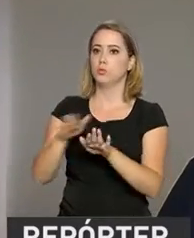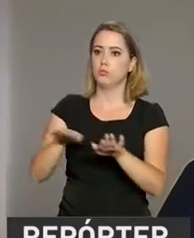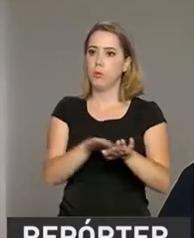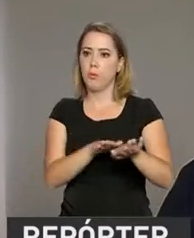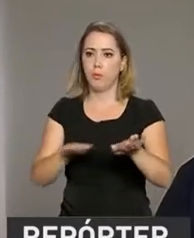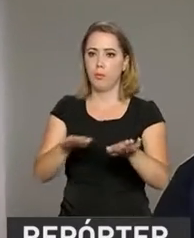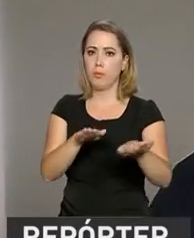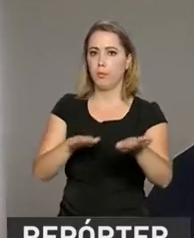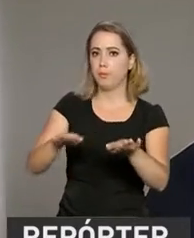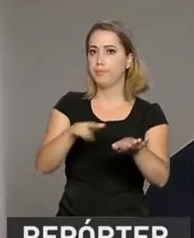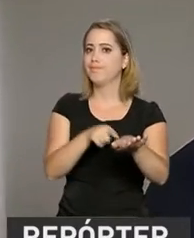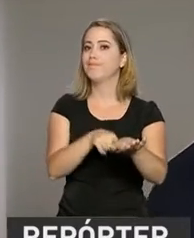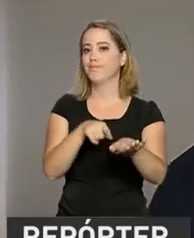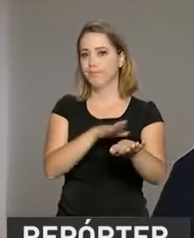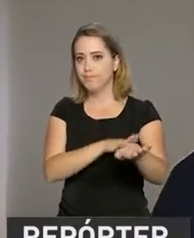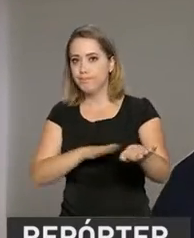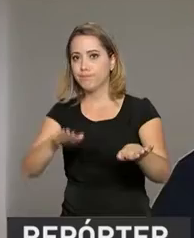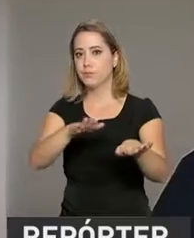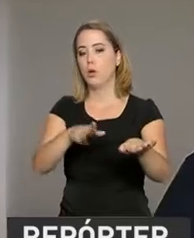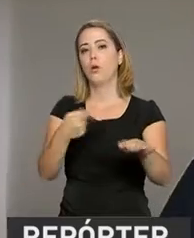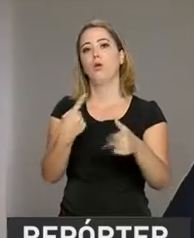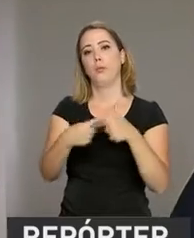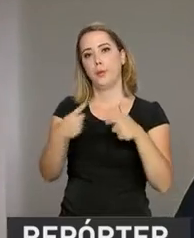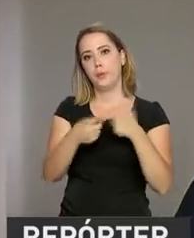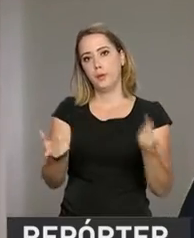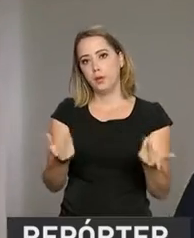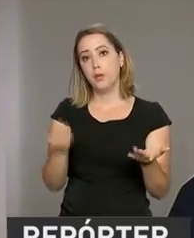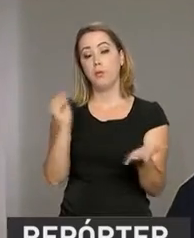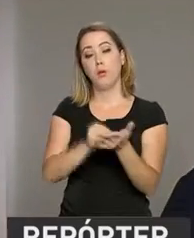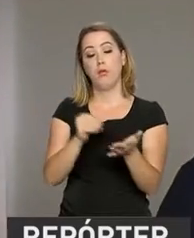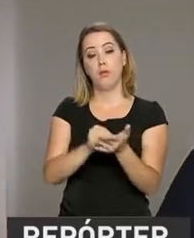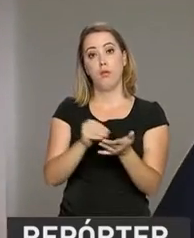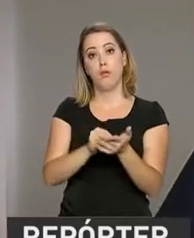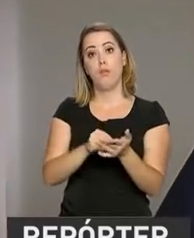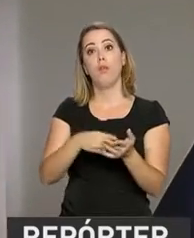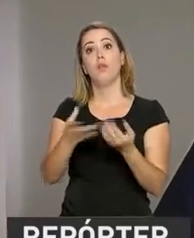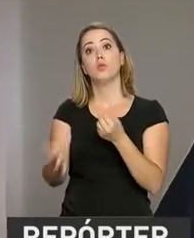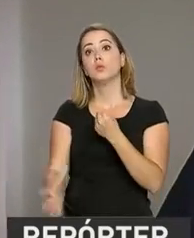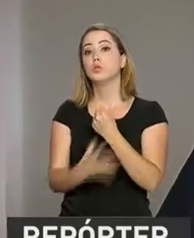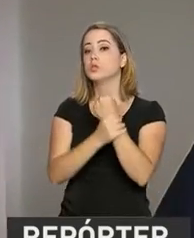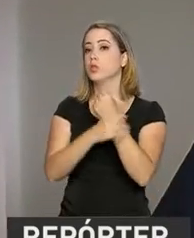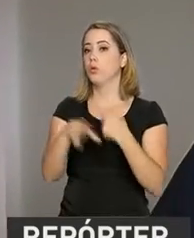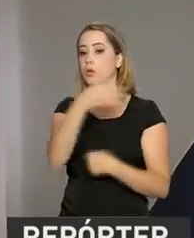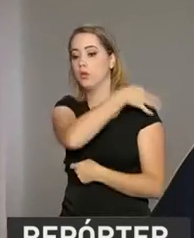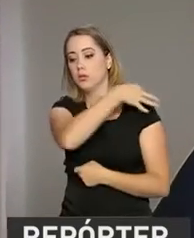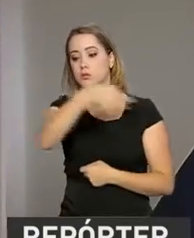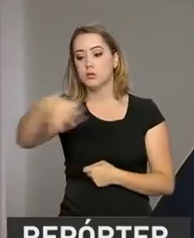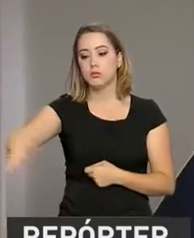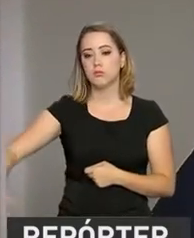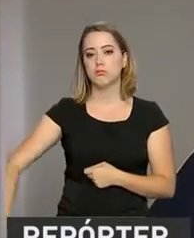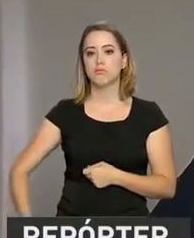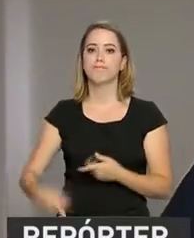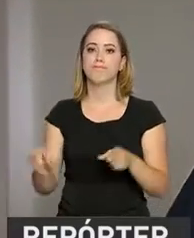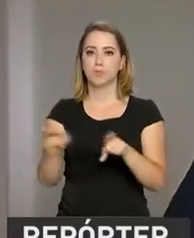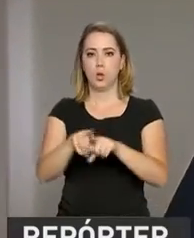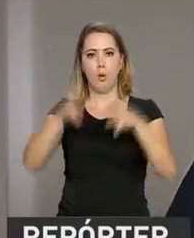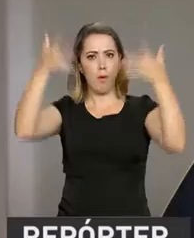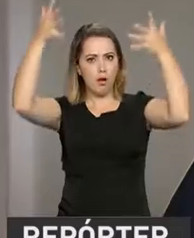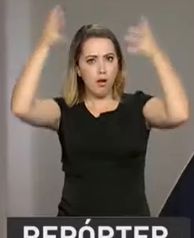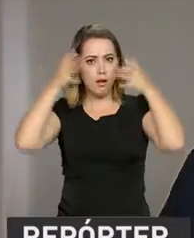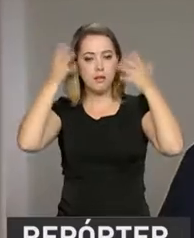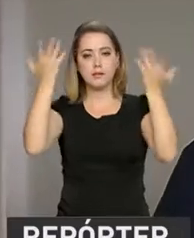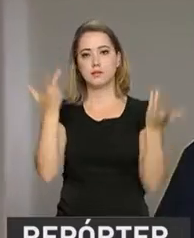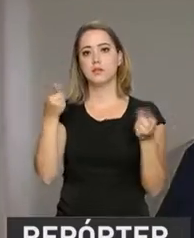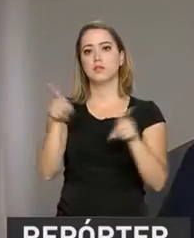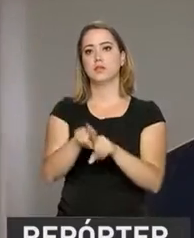indevida, a falta de itens de segurança, como capacete, cinto de segurança, né? E as próprias a desobediência geral